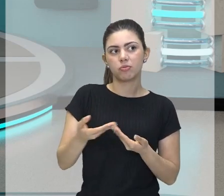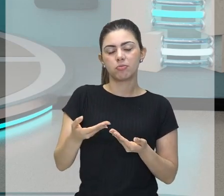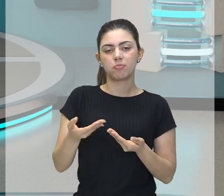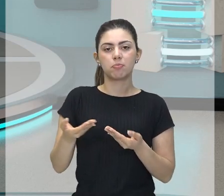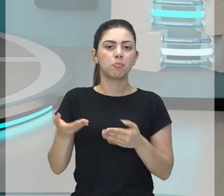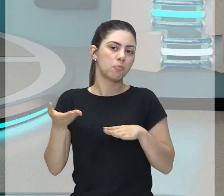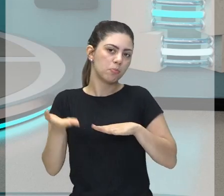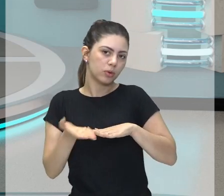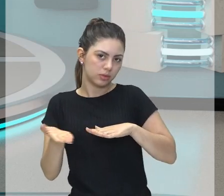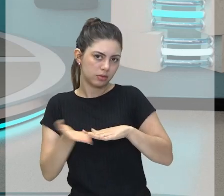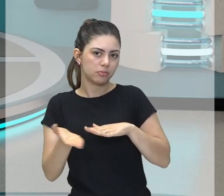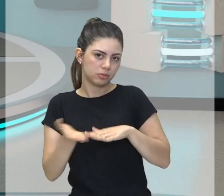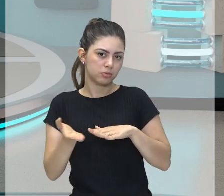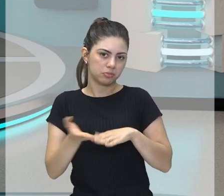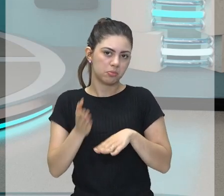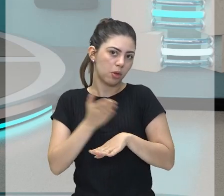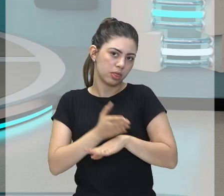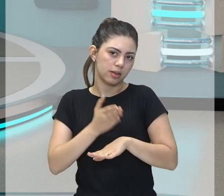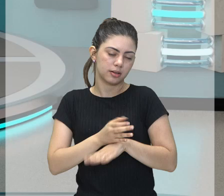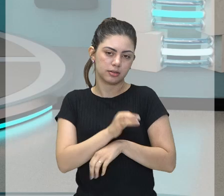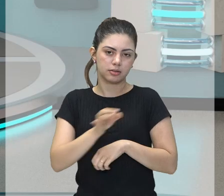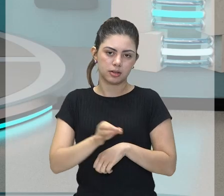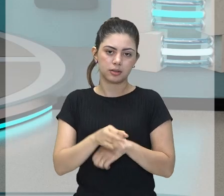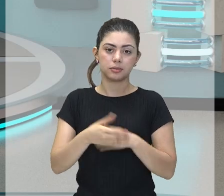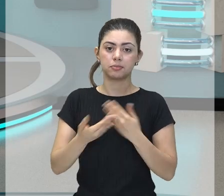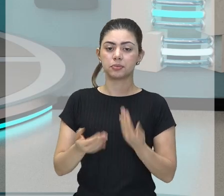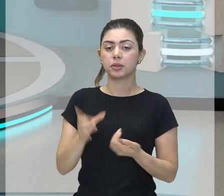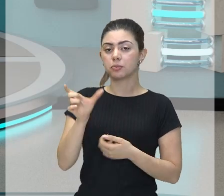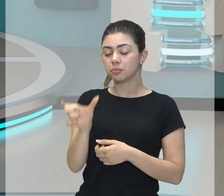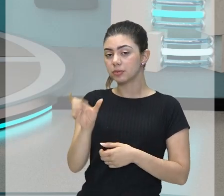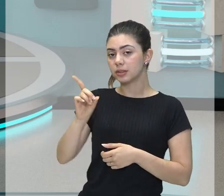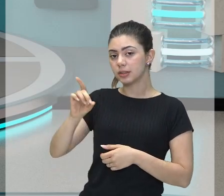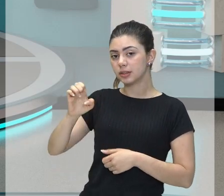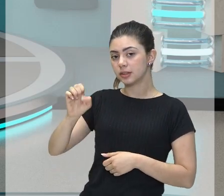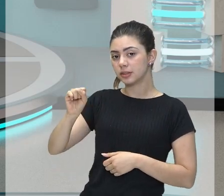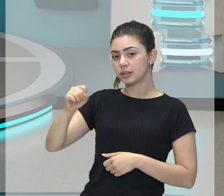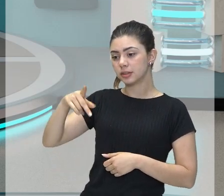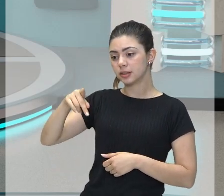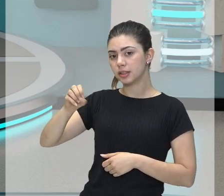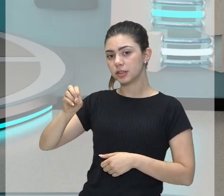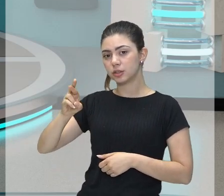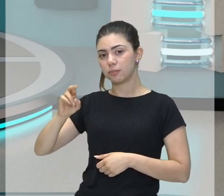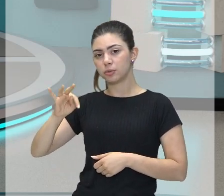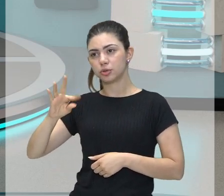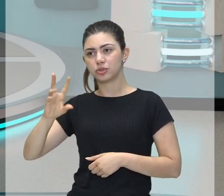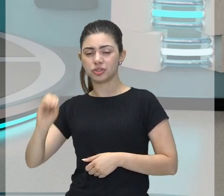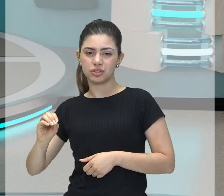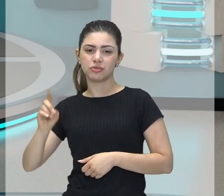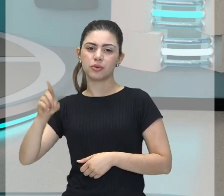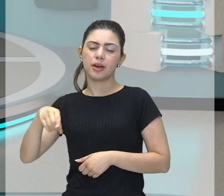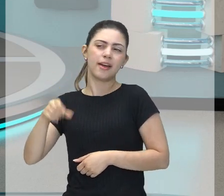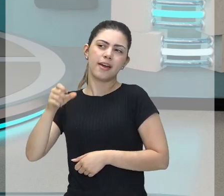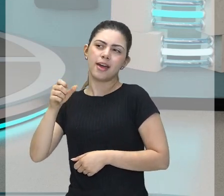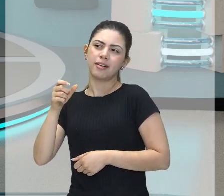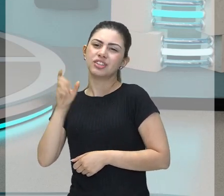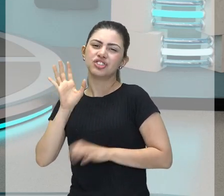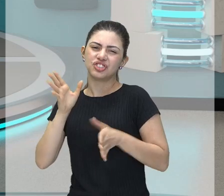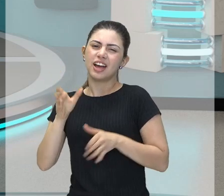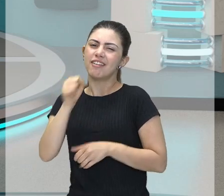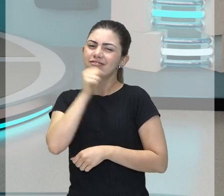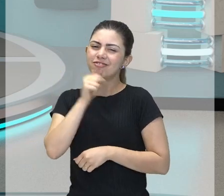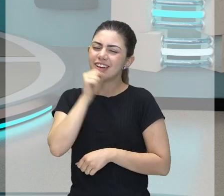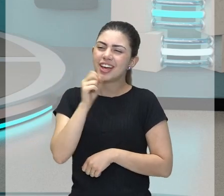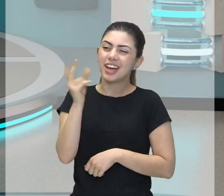mais atualizada, enquanto o termo desportivo ele já se refere de uma forma mais arcaica, né?